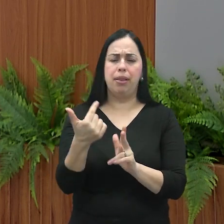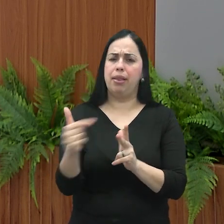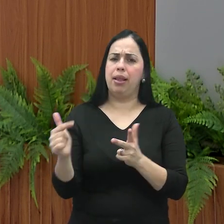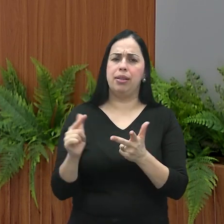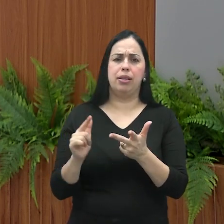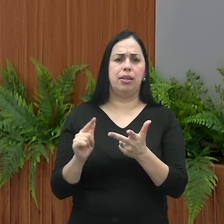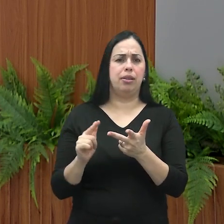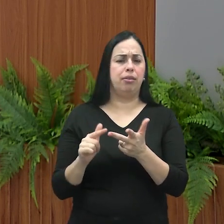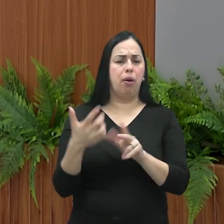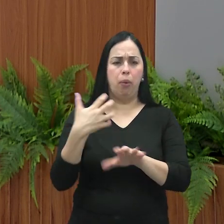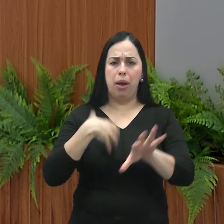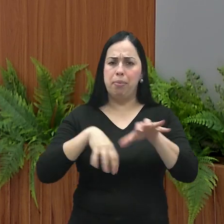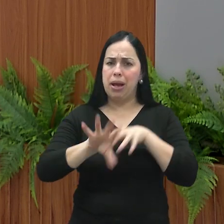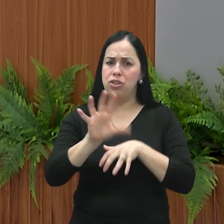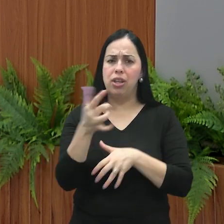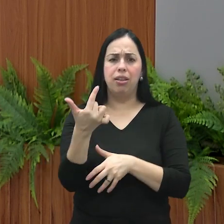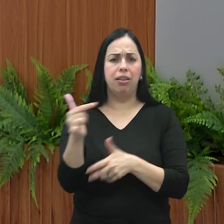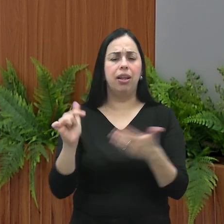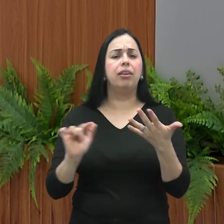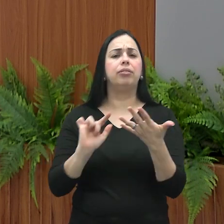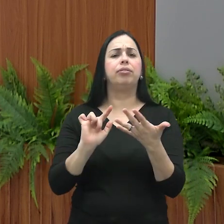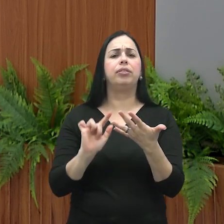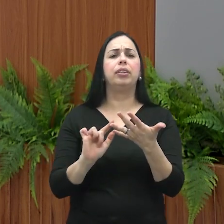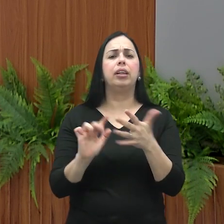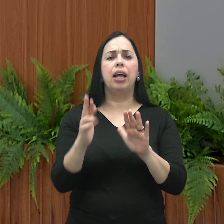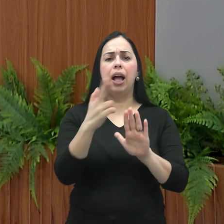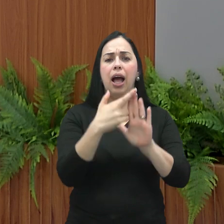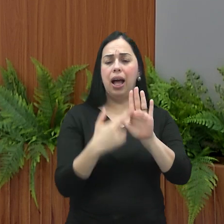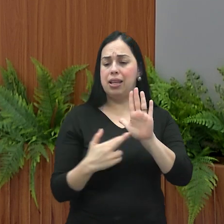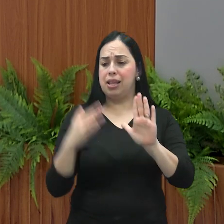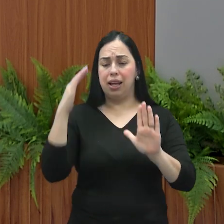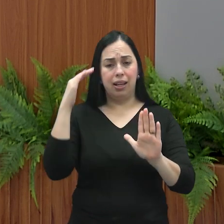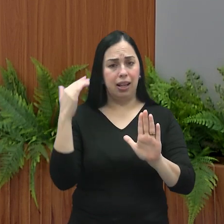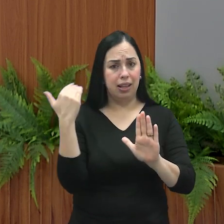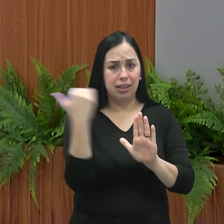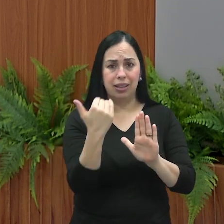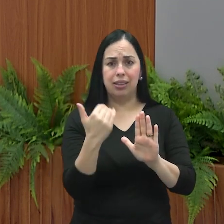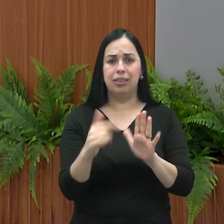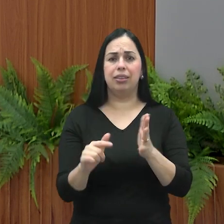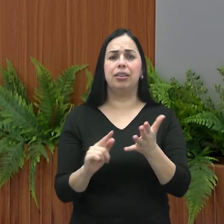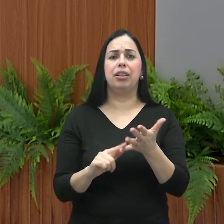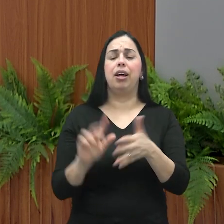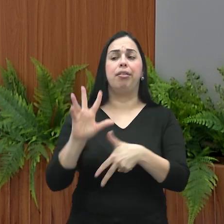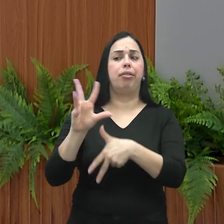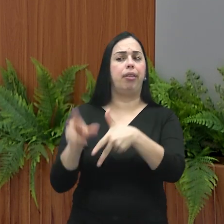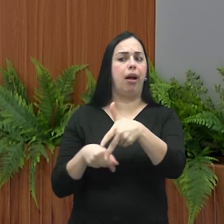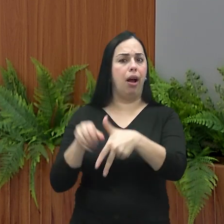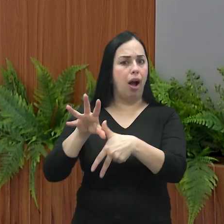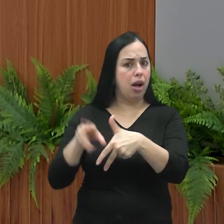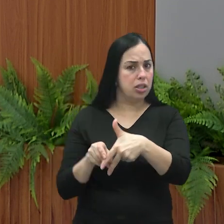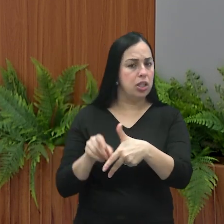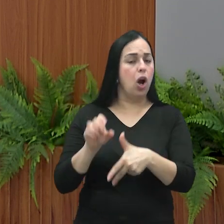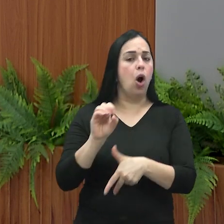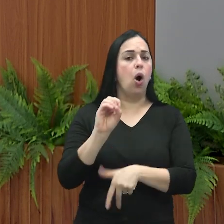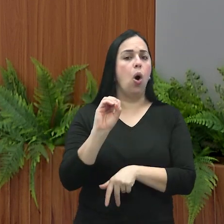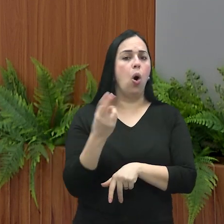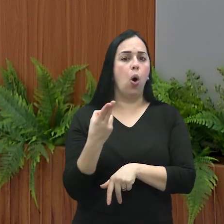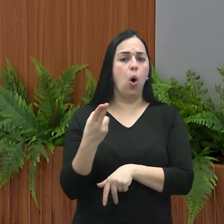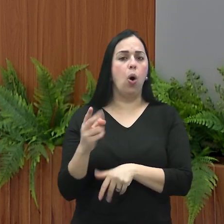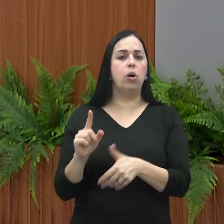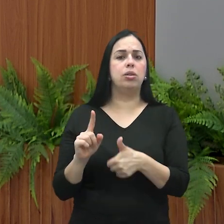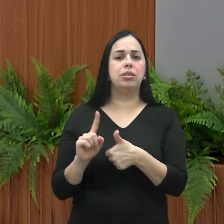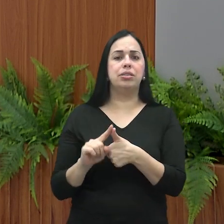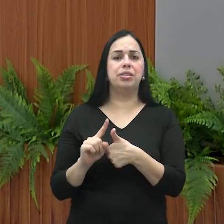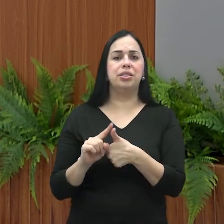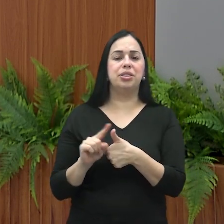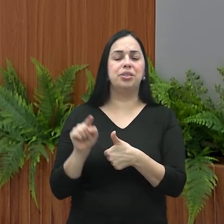que não está agindo com urbanidade, que não está seguindo as regras, que está desviando dinheiro ou que